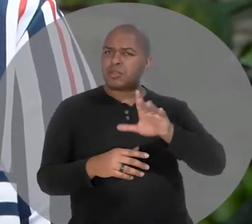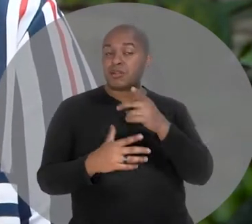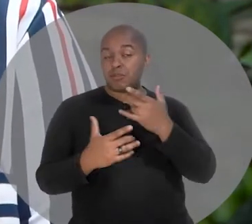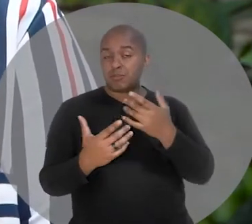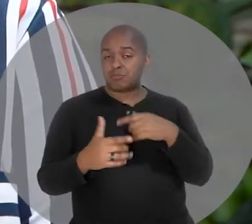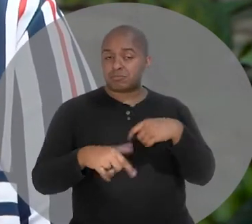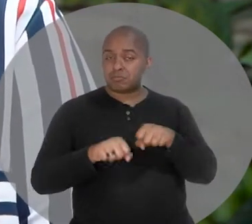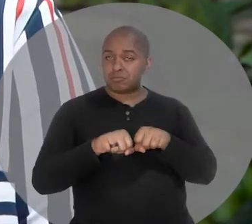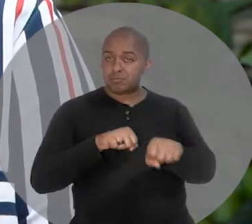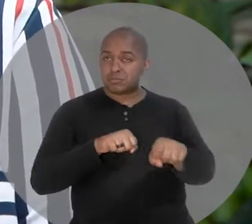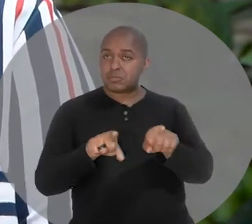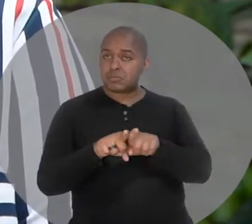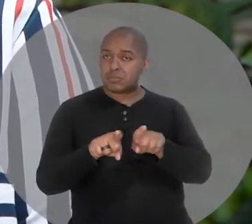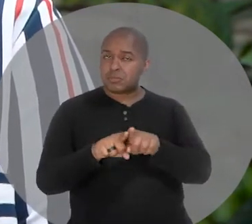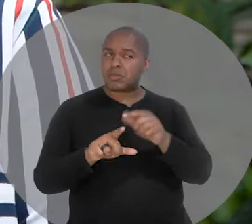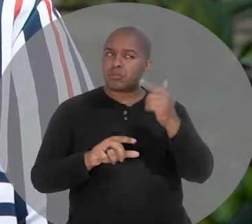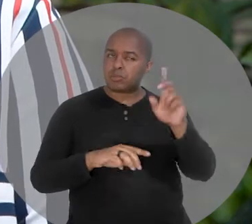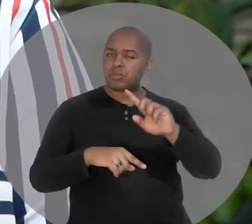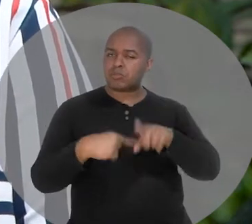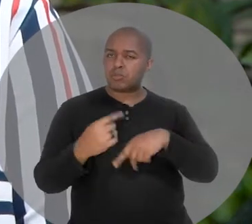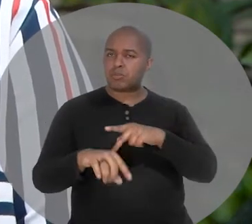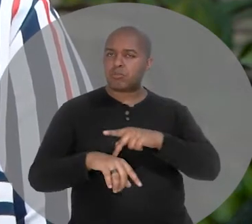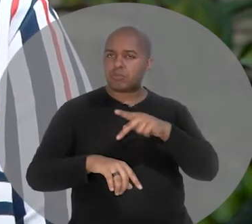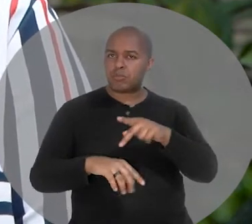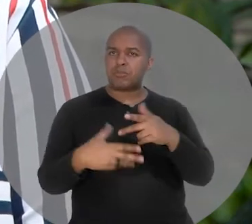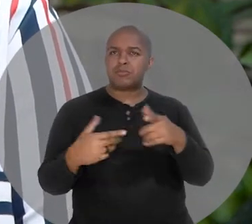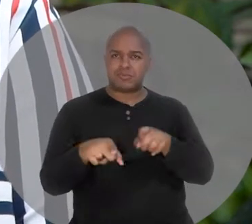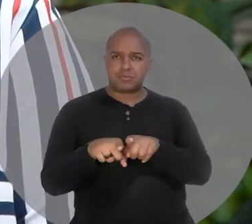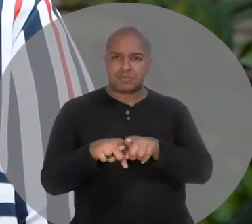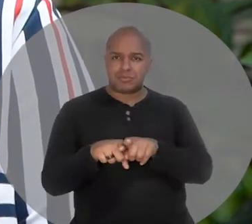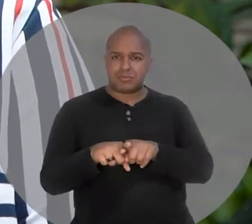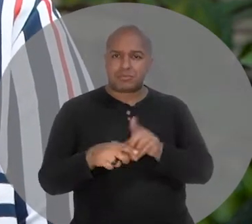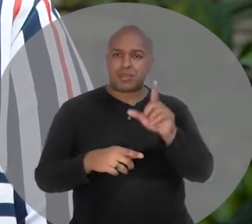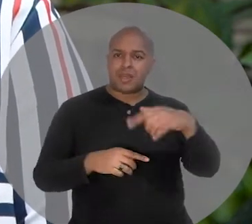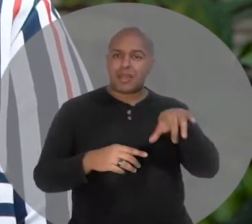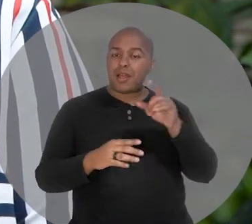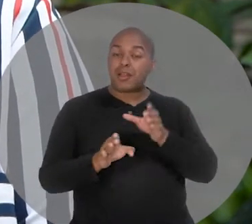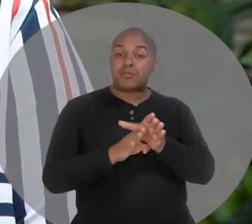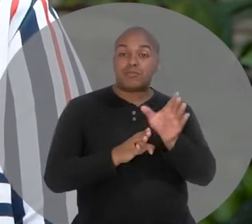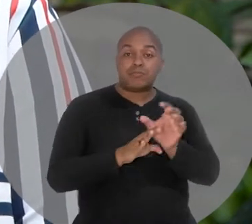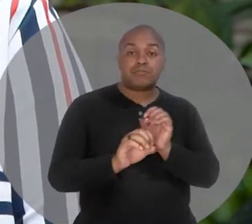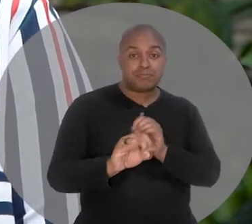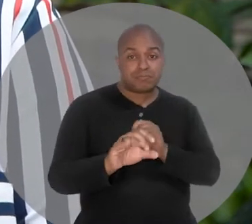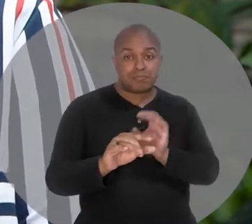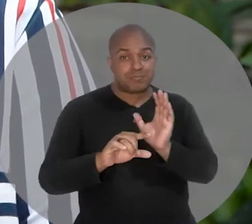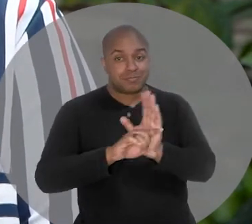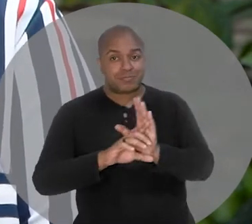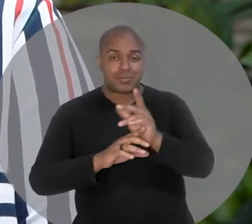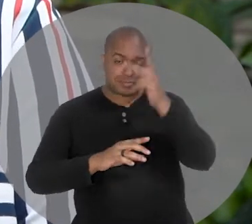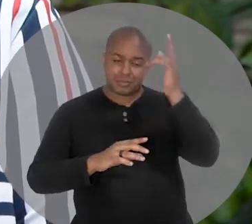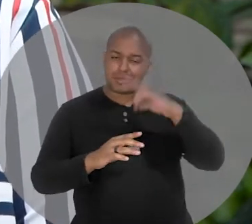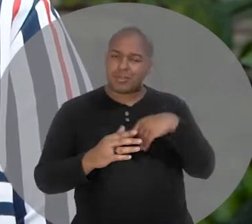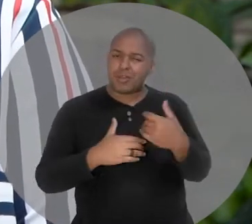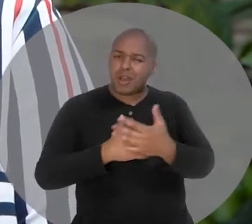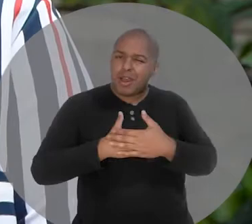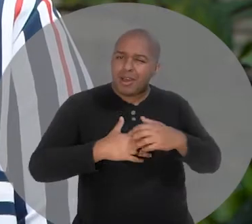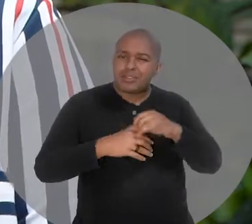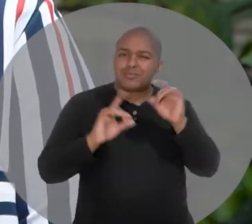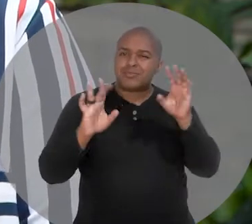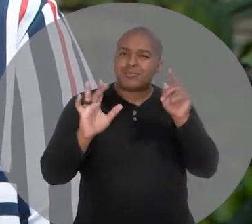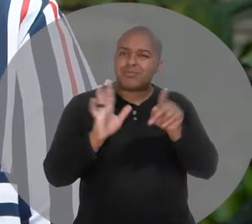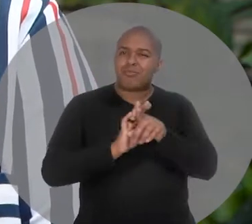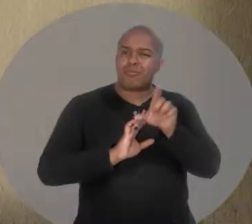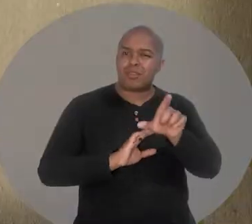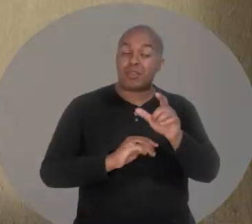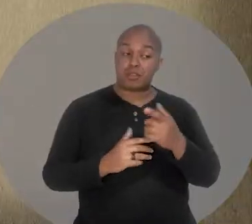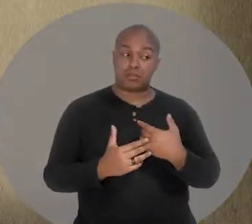de graduação e pelos pós-graduandos também, né, que ela orientou. O pessoal tinha um carinho muito especial